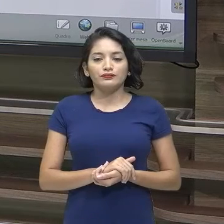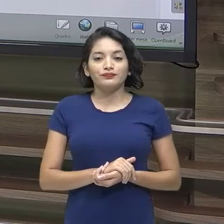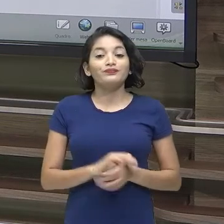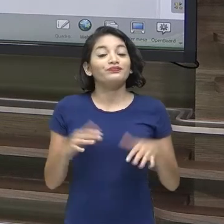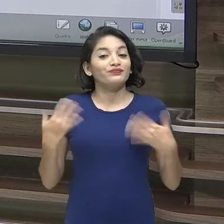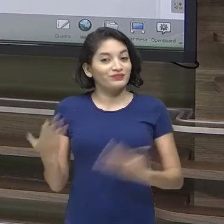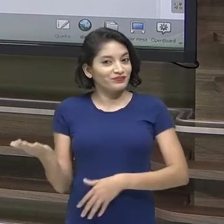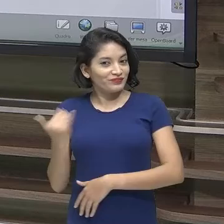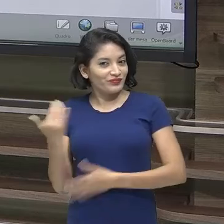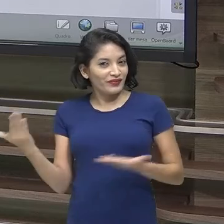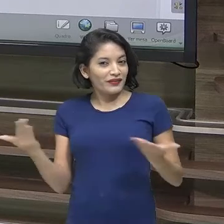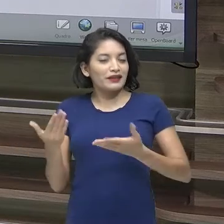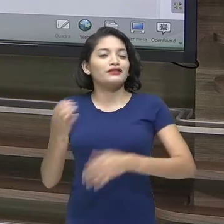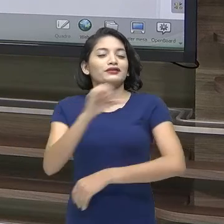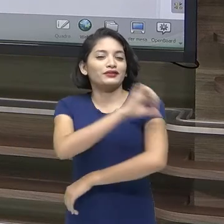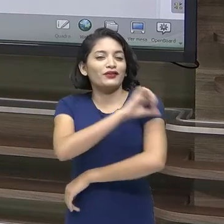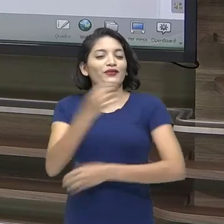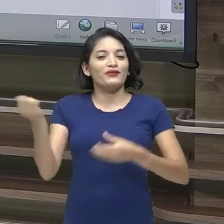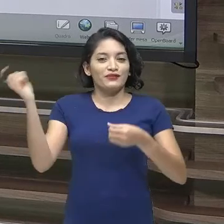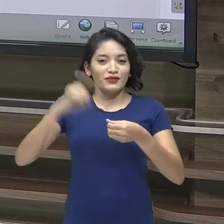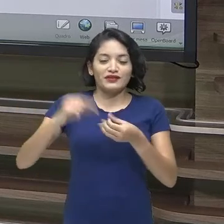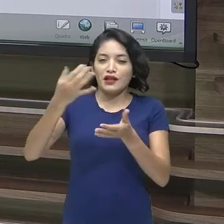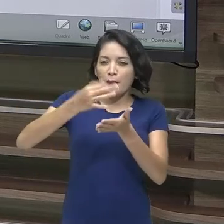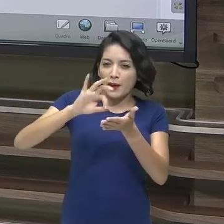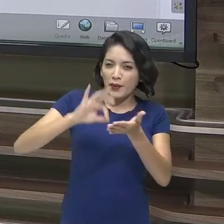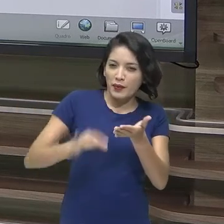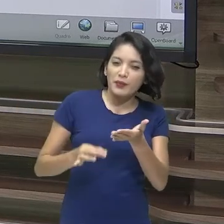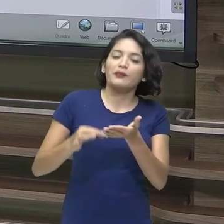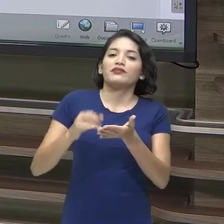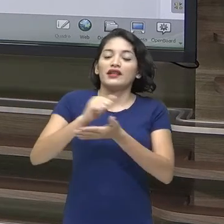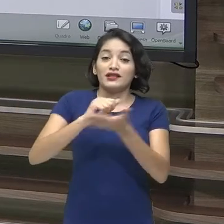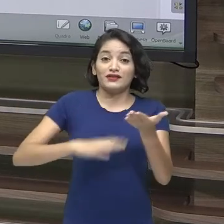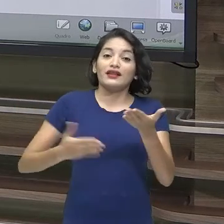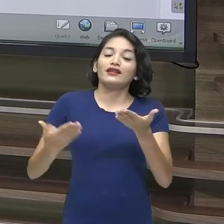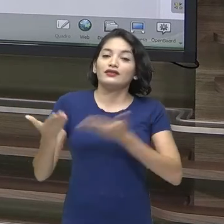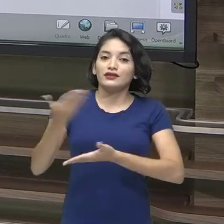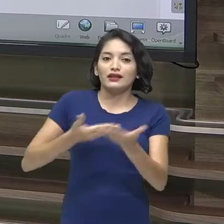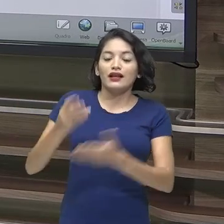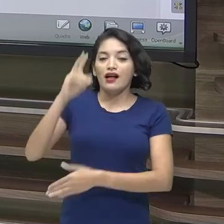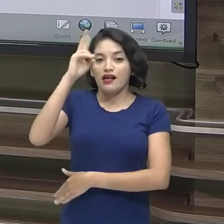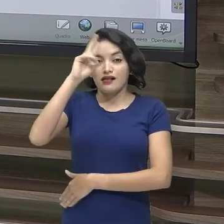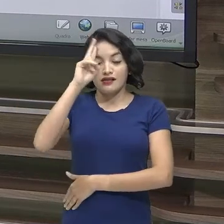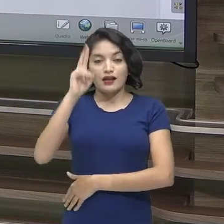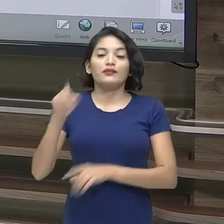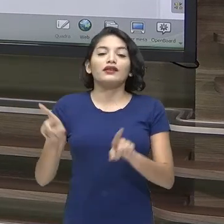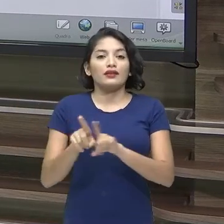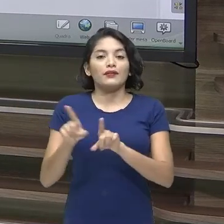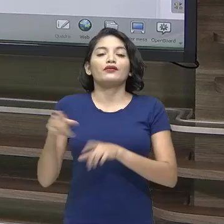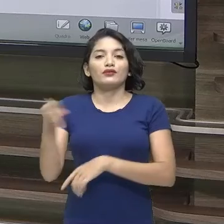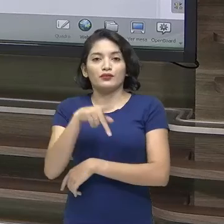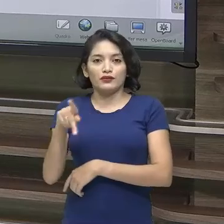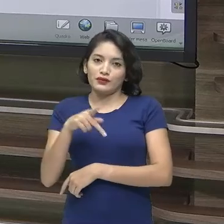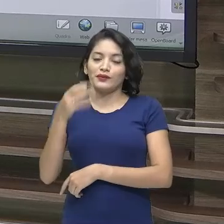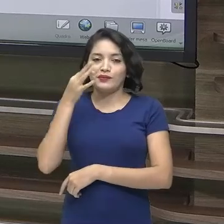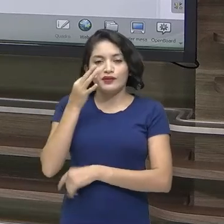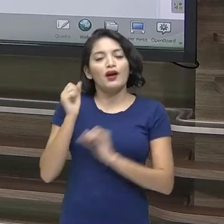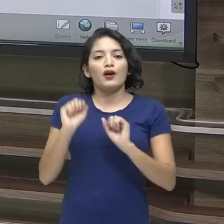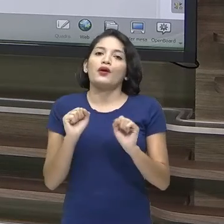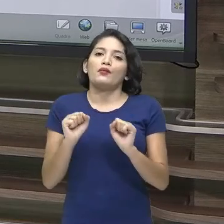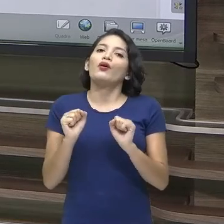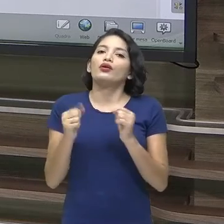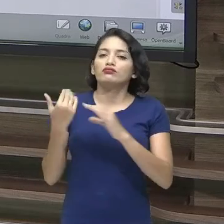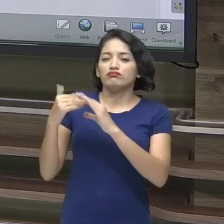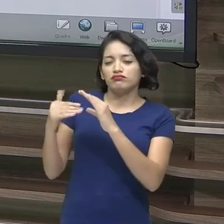Vamos lá então, nono ano, retornando para a nossa correção da DLI. Lembre-se que os nossos colegas presenciais também estão aí, vocês podem enviar uma mensagem no